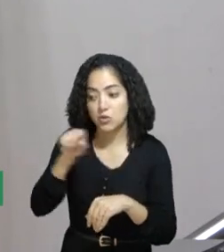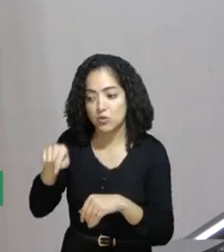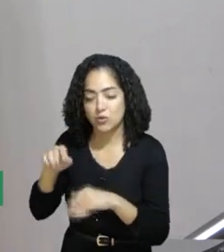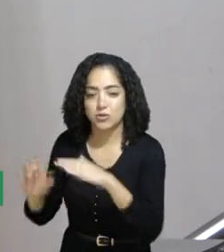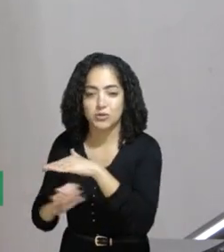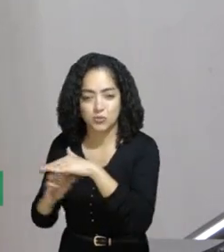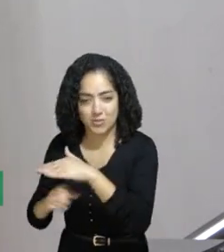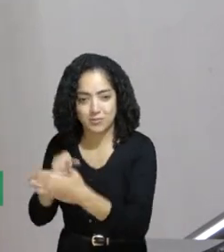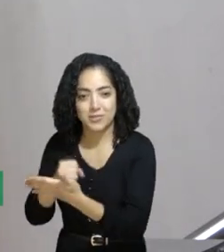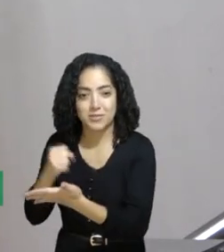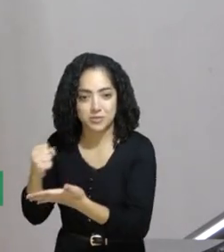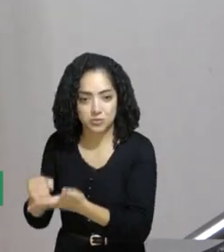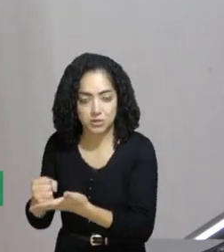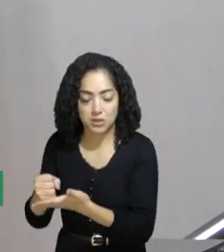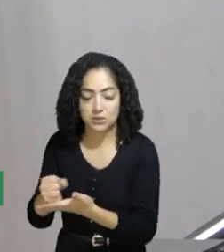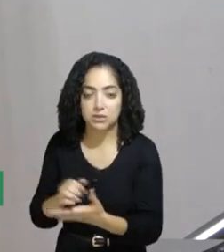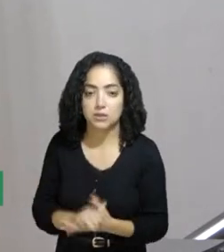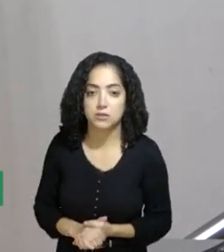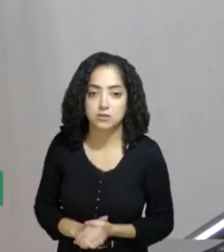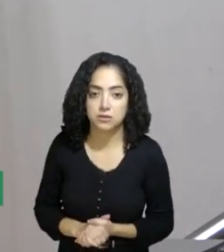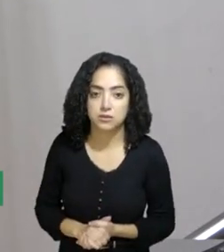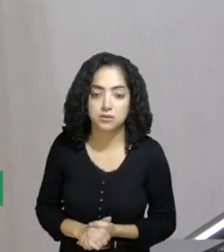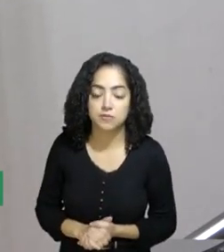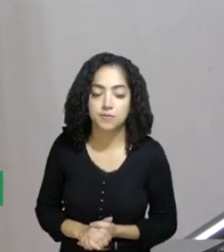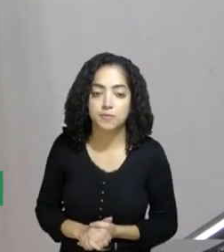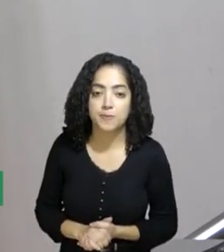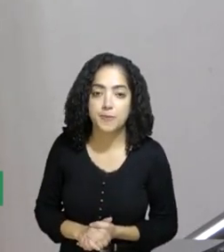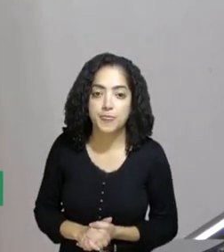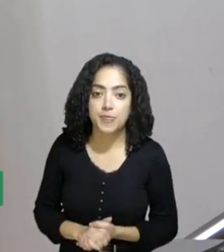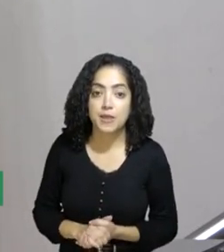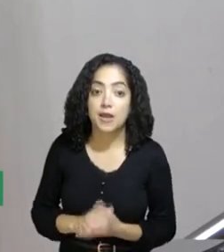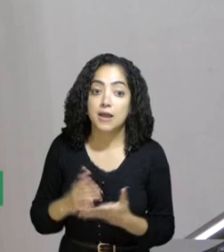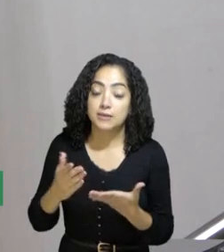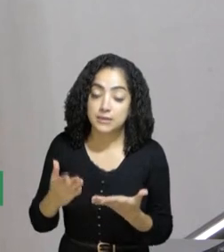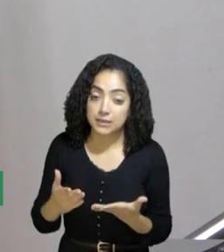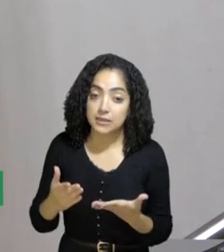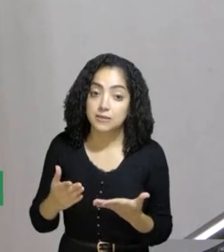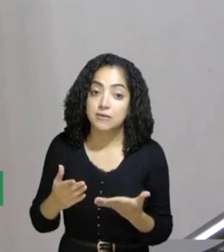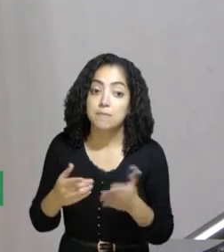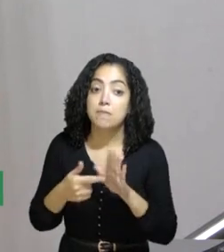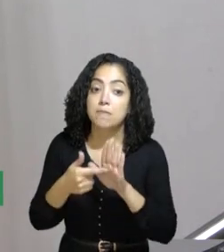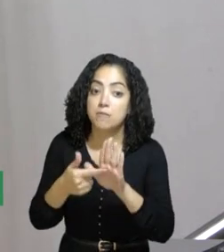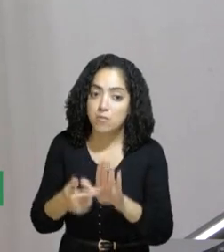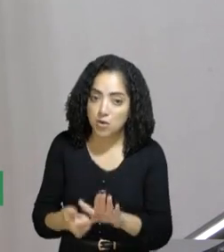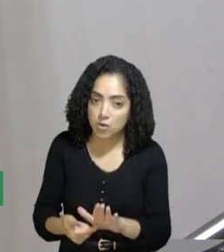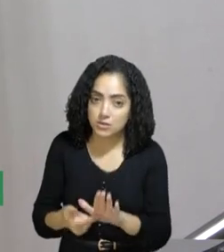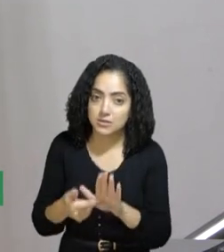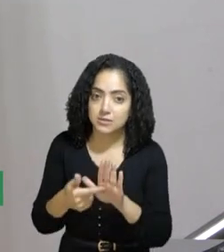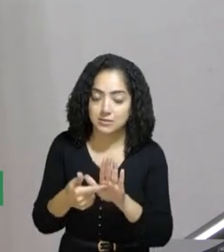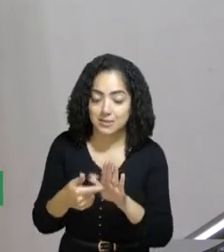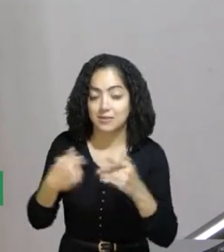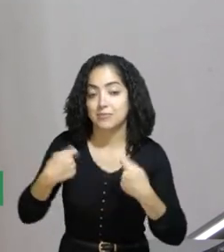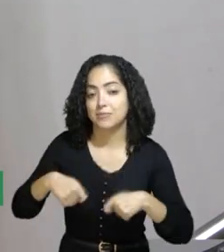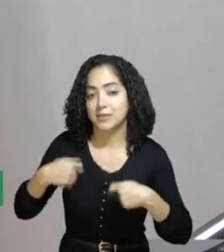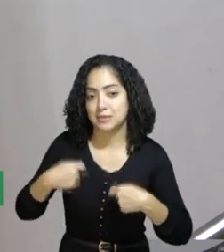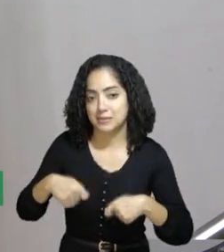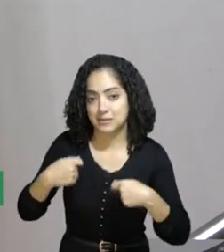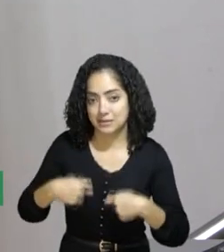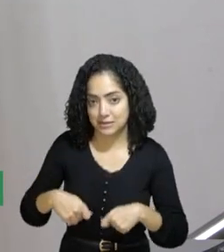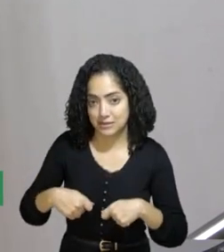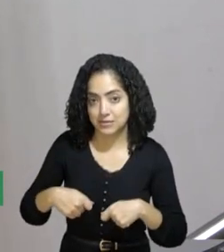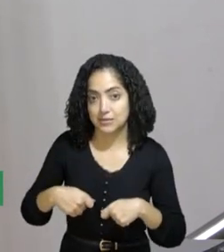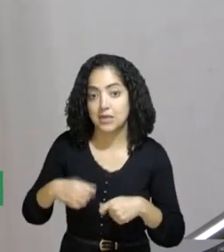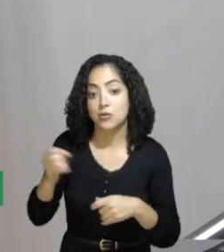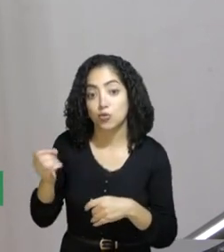contratada. Entretanto, da mesma forma, há elementos que sinalizam para a necessidade de